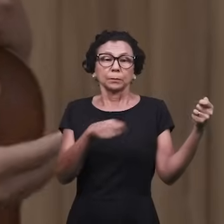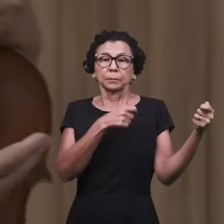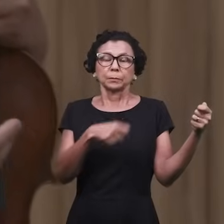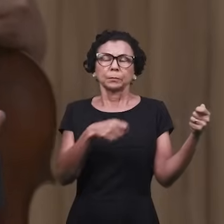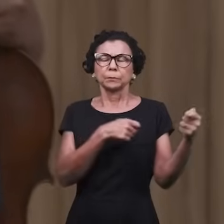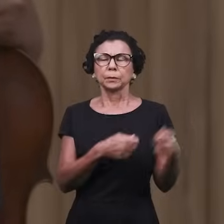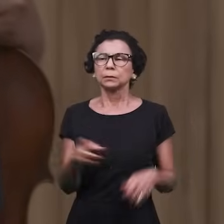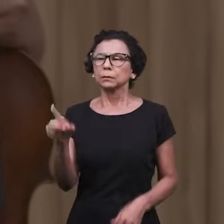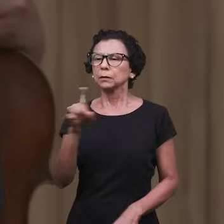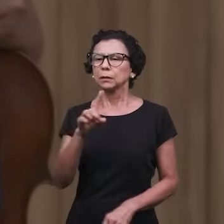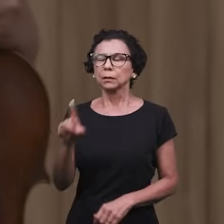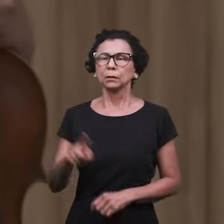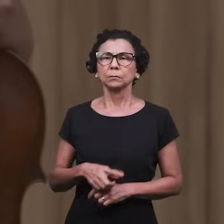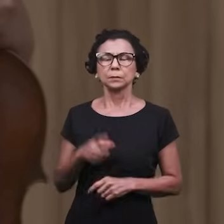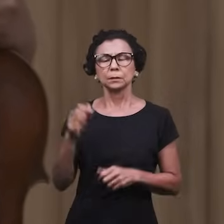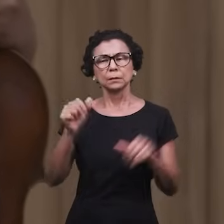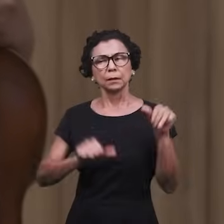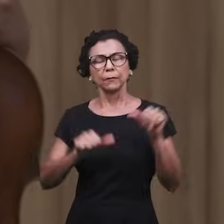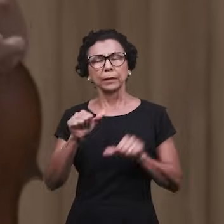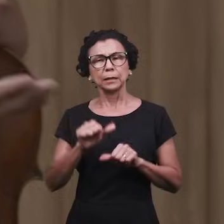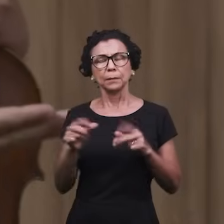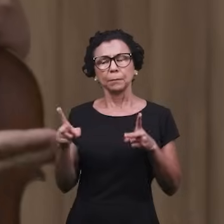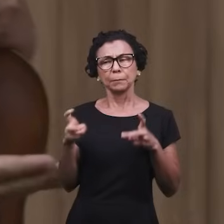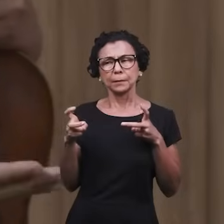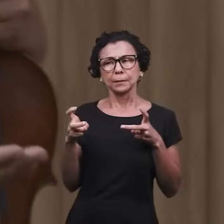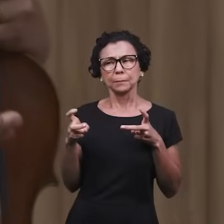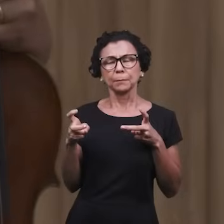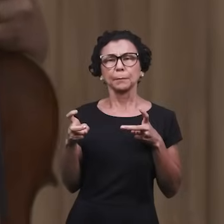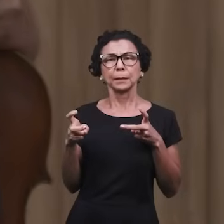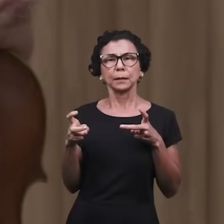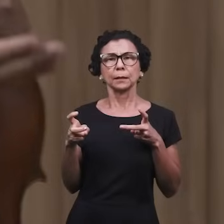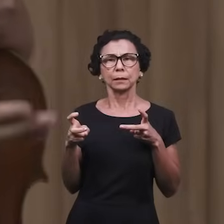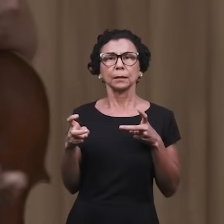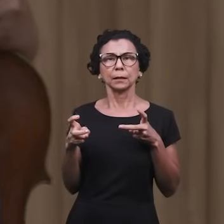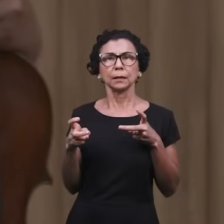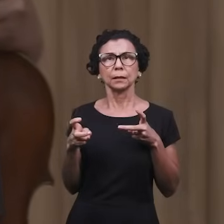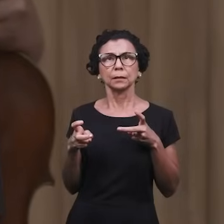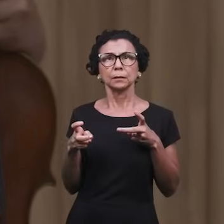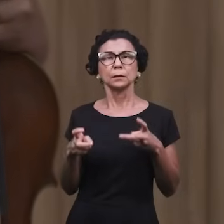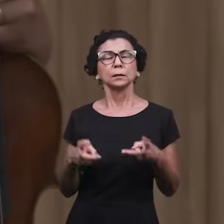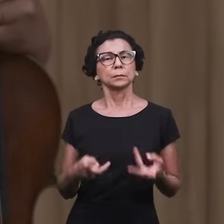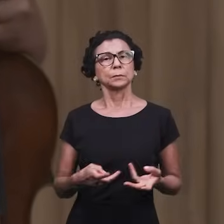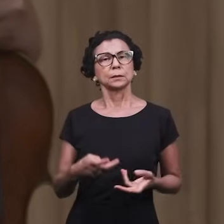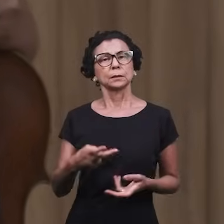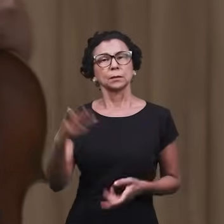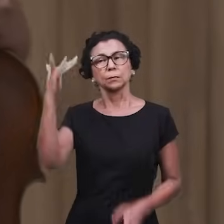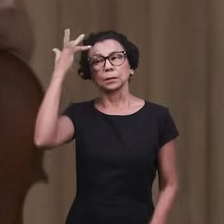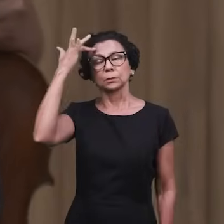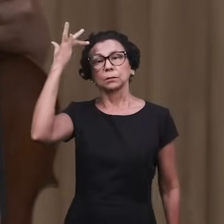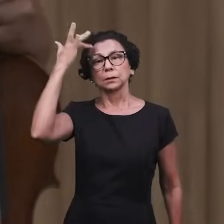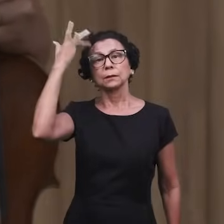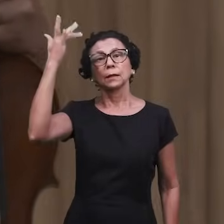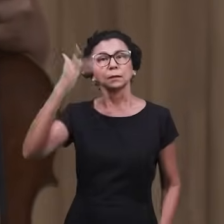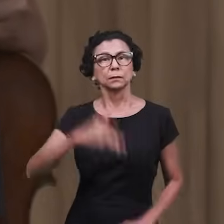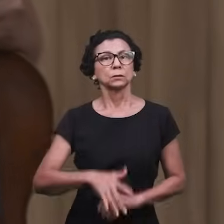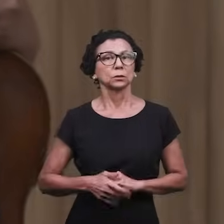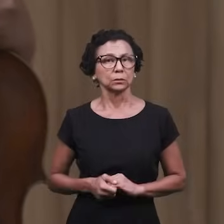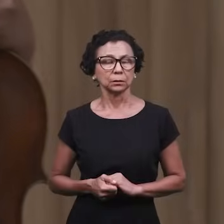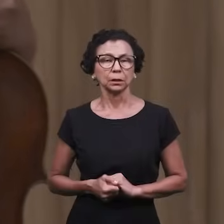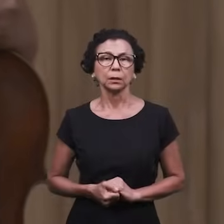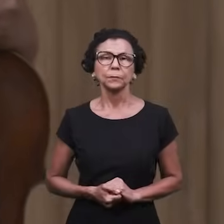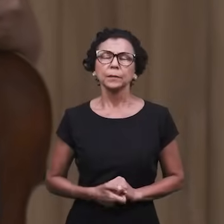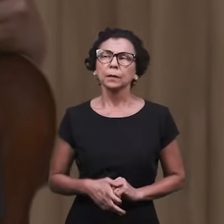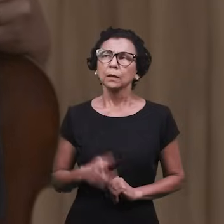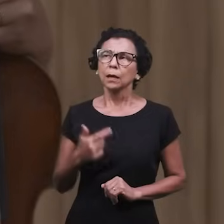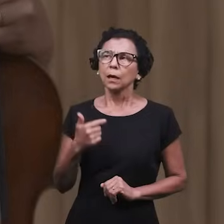que estar em atividade. Às Tocar vezes, o tempo todo, né? Exatamente, nós não precisamos tocar o tempo todo, é ter essa maturidade de o que eu